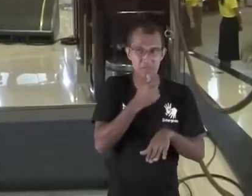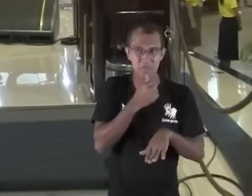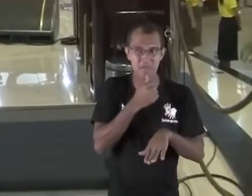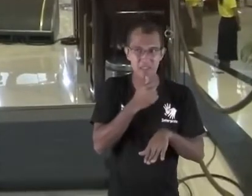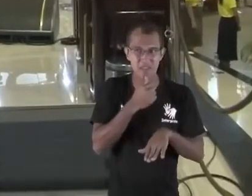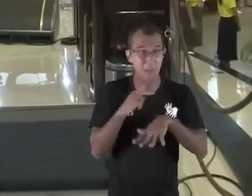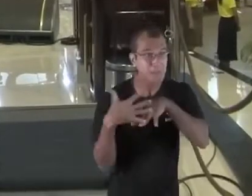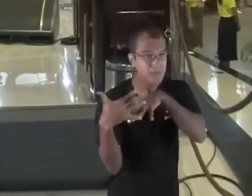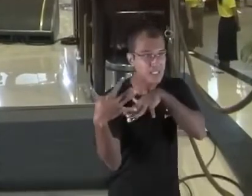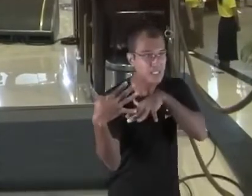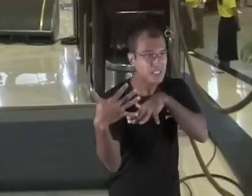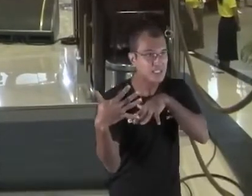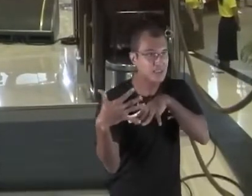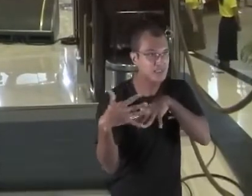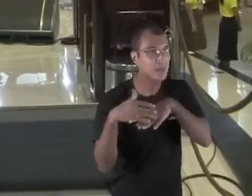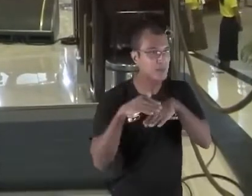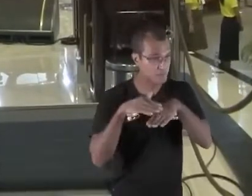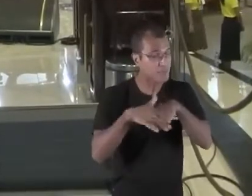Vou virar para o altar.